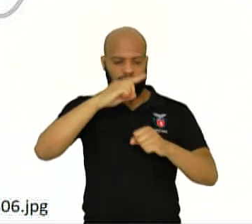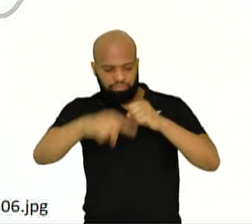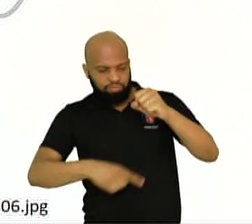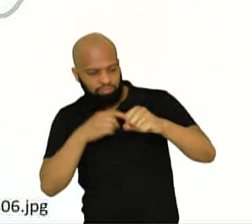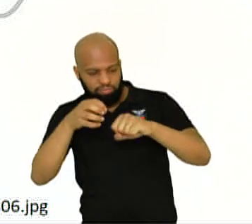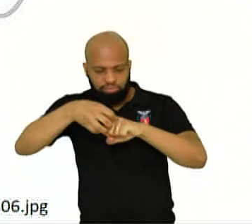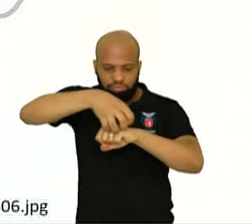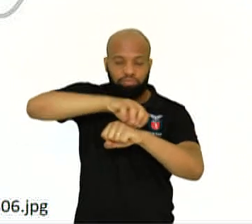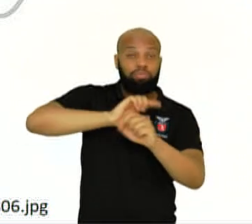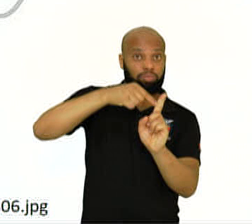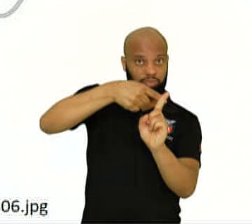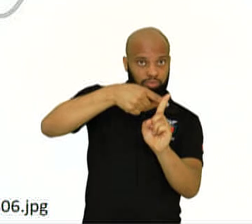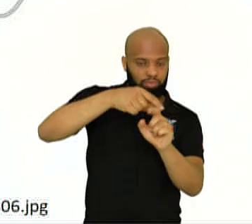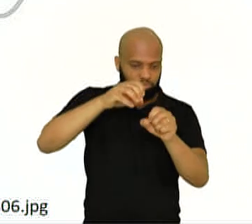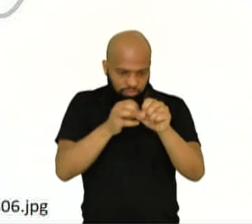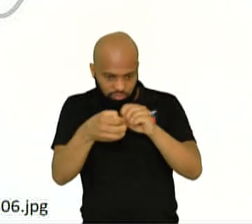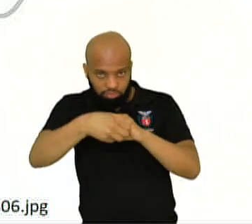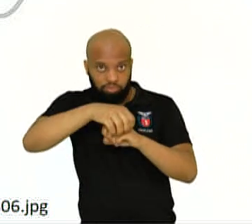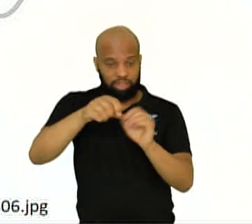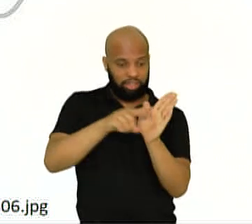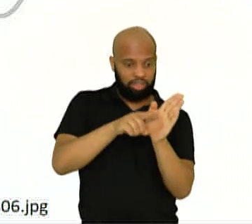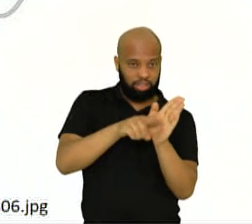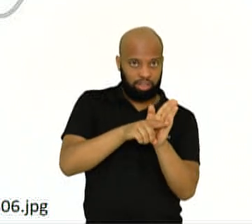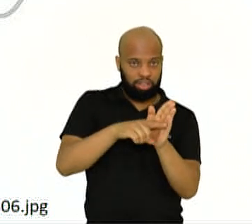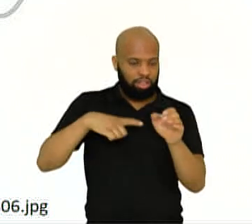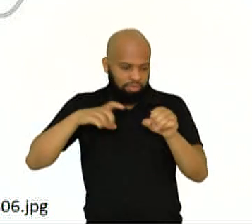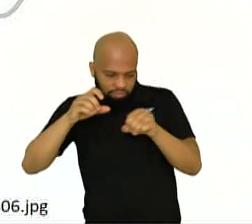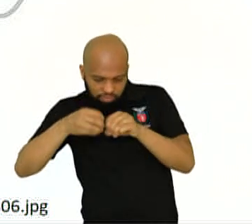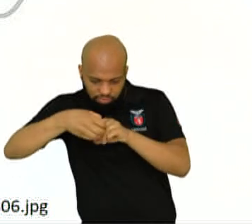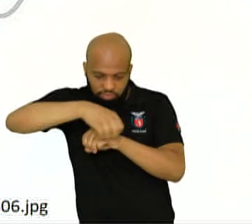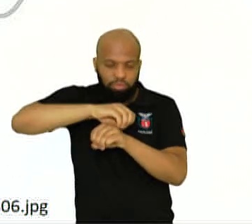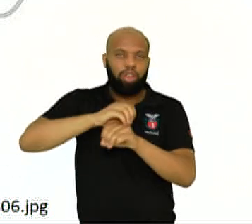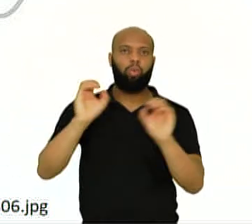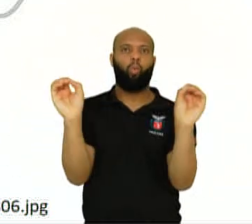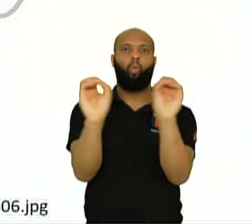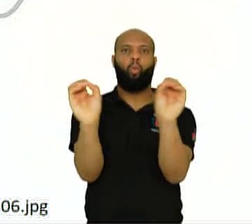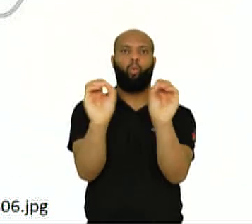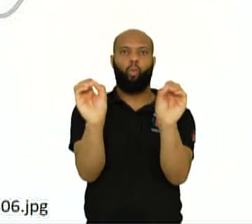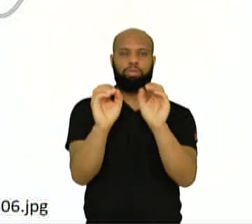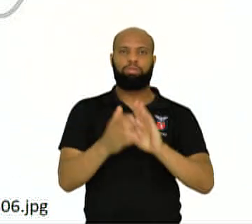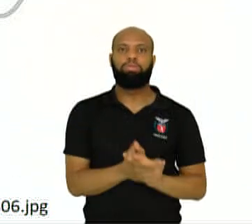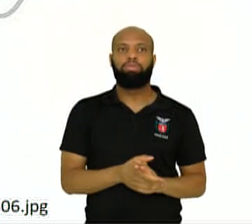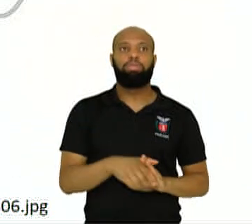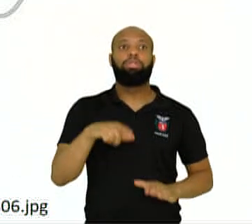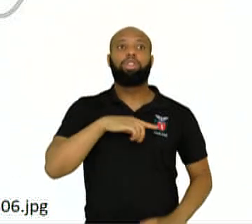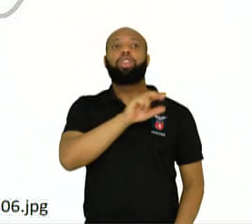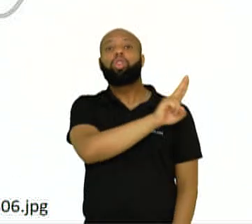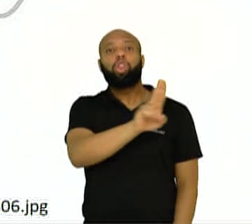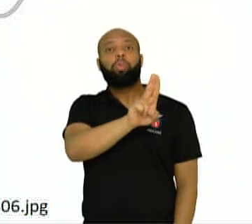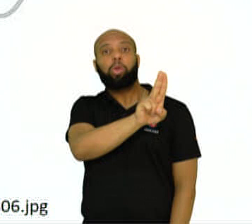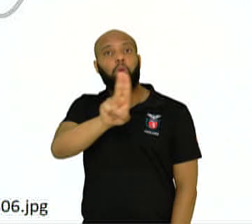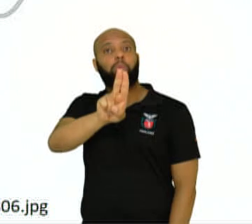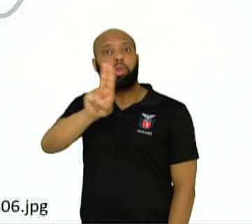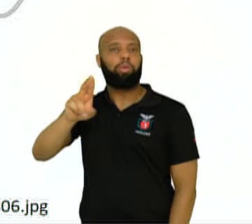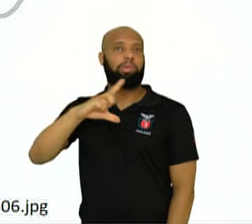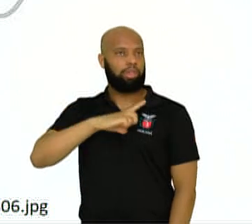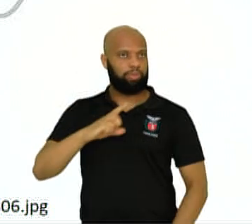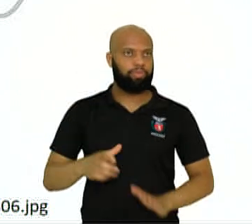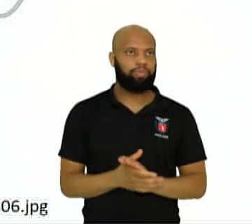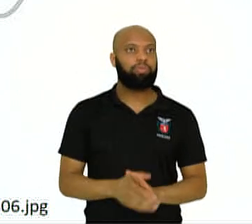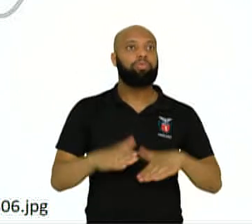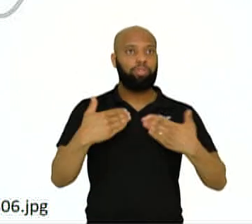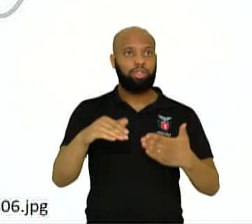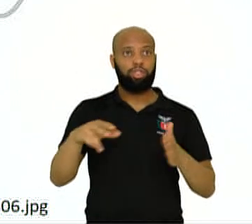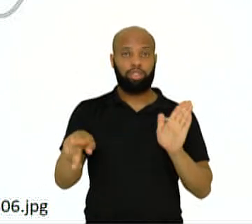uma parte negativa e uma parte neutra, que recebe nomes específicos. Então,